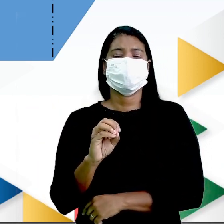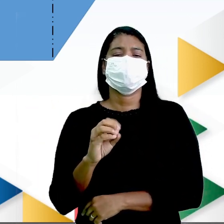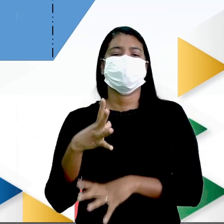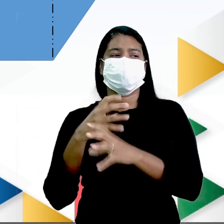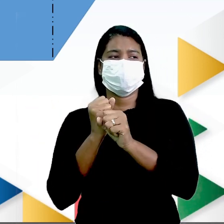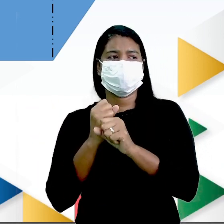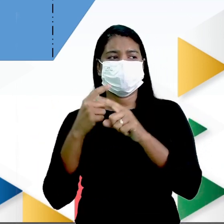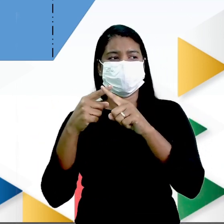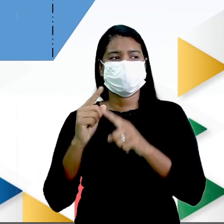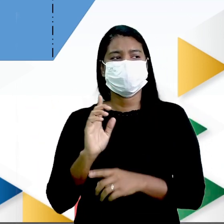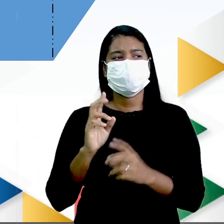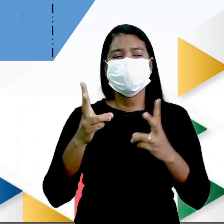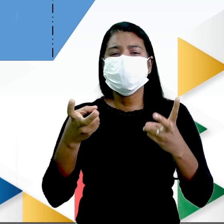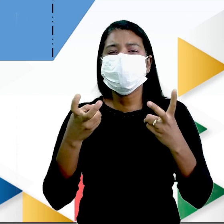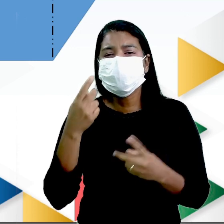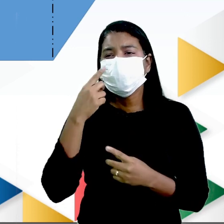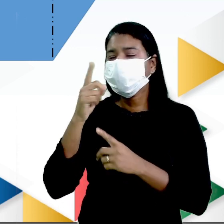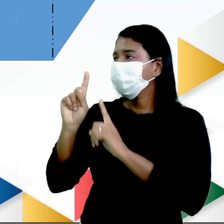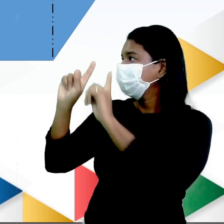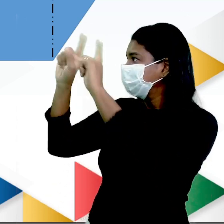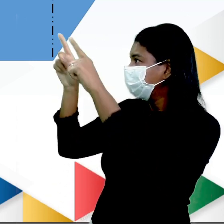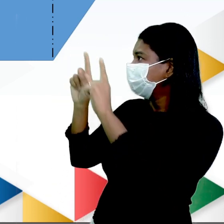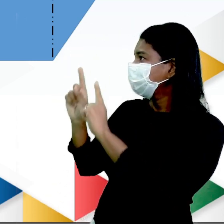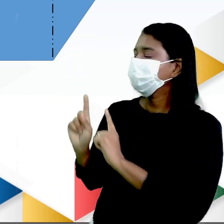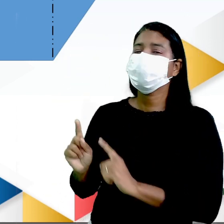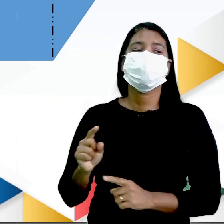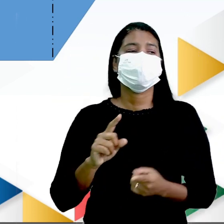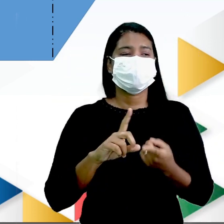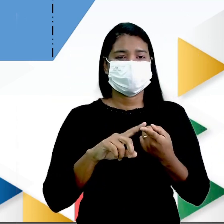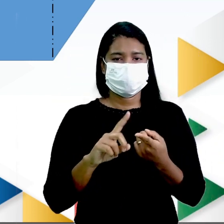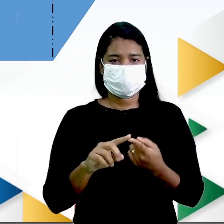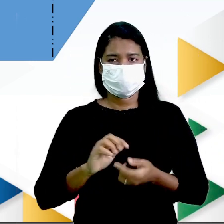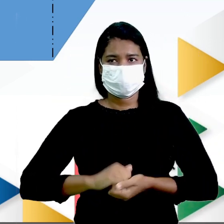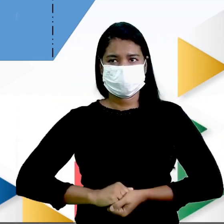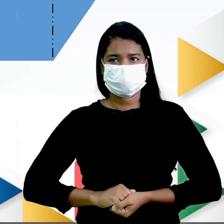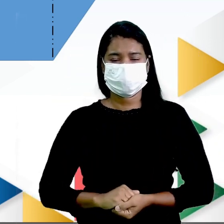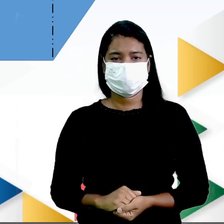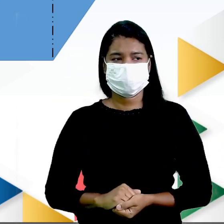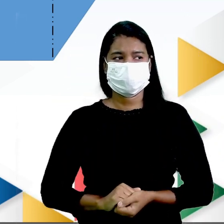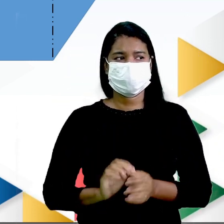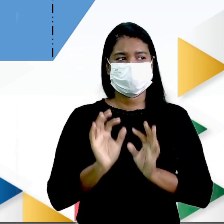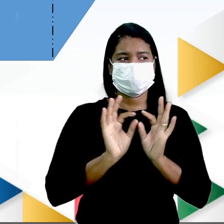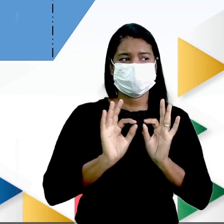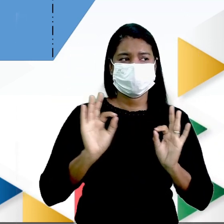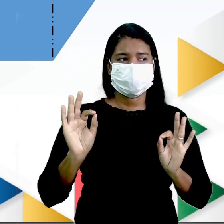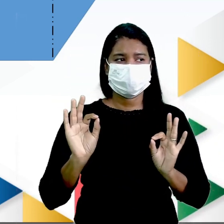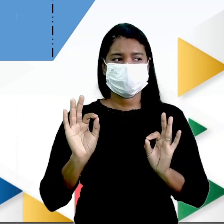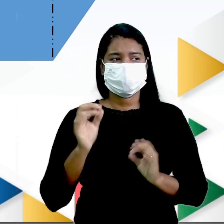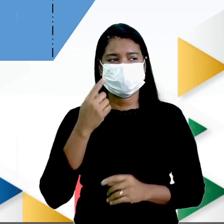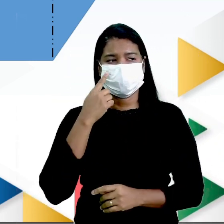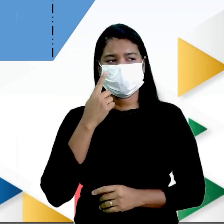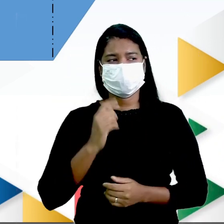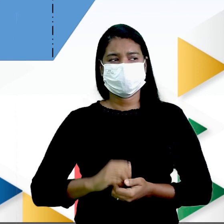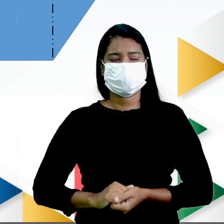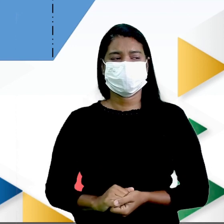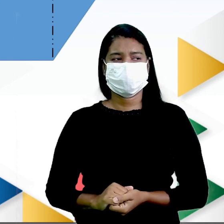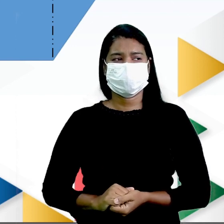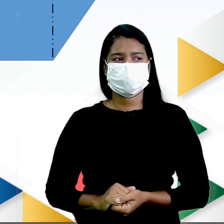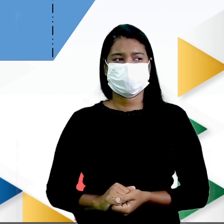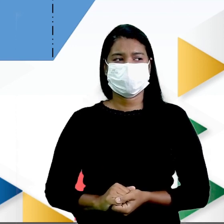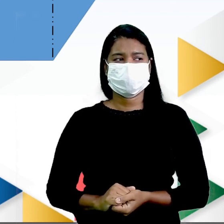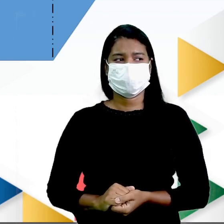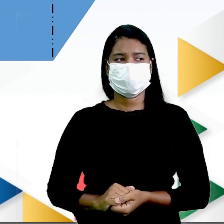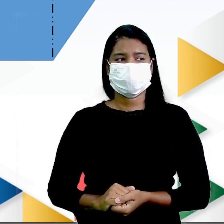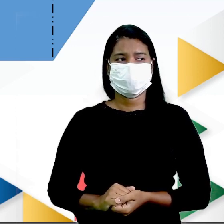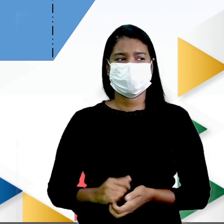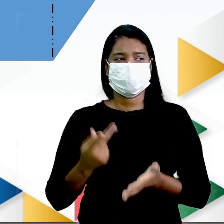você percebe, veja que coisa legal, tem uma ordem lógica. Veja, numa figura de 4